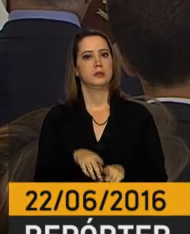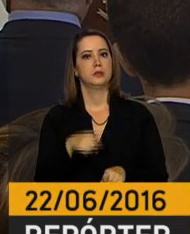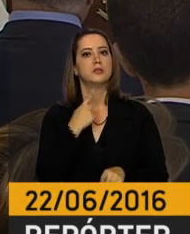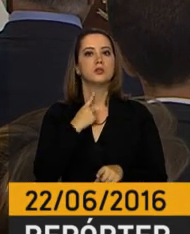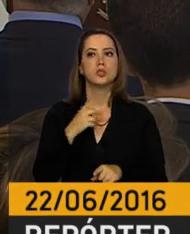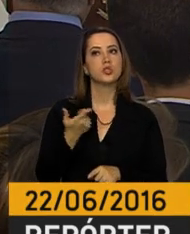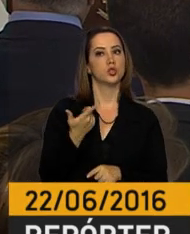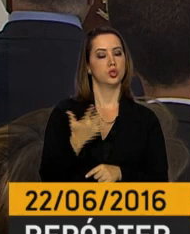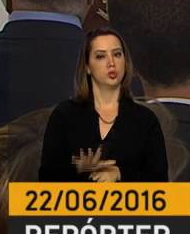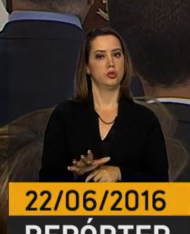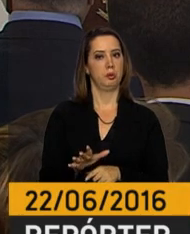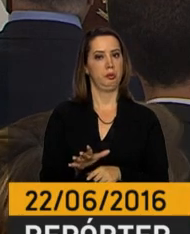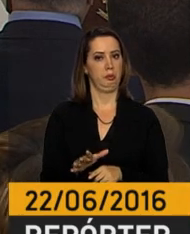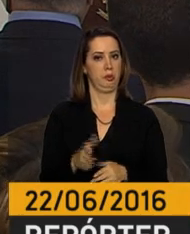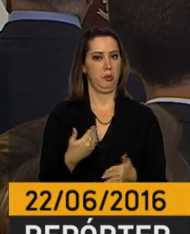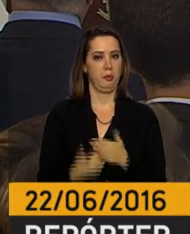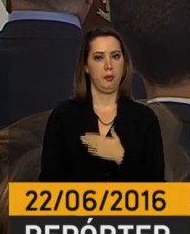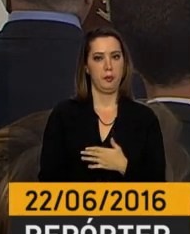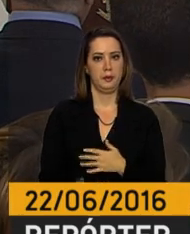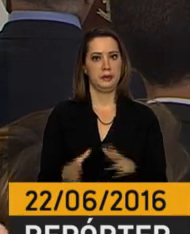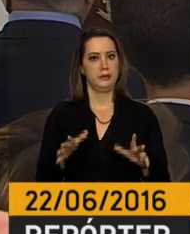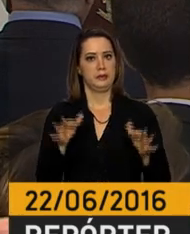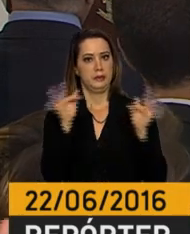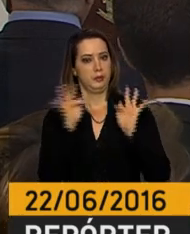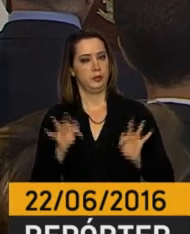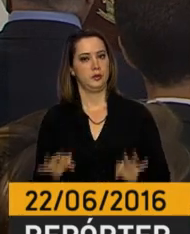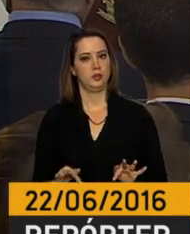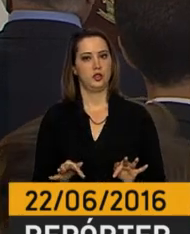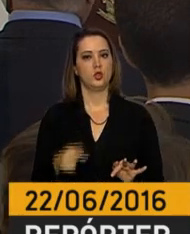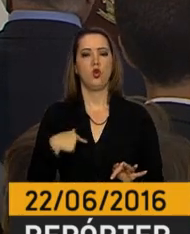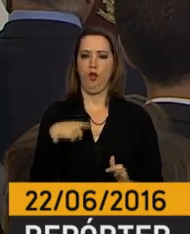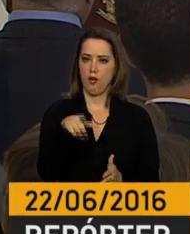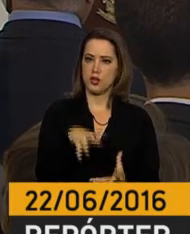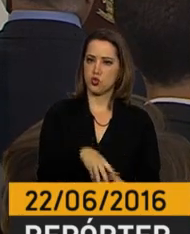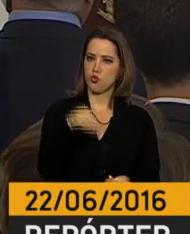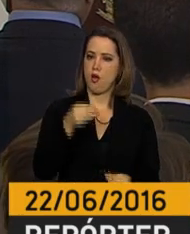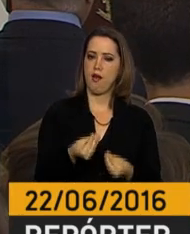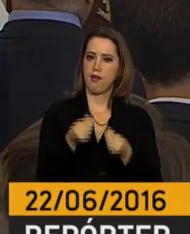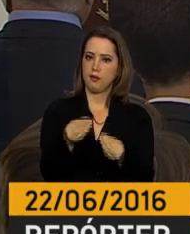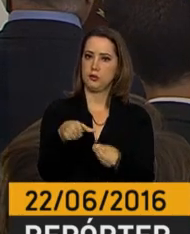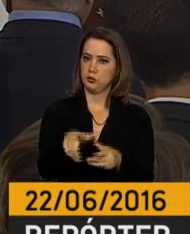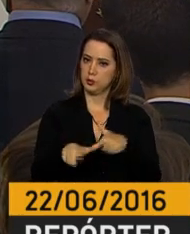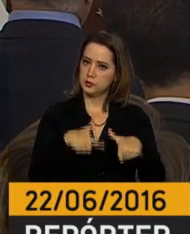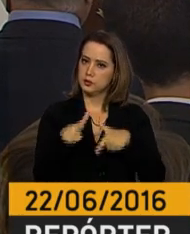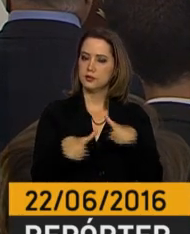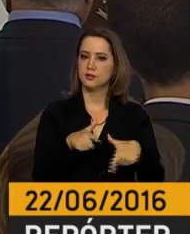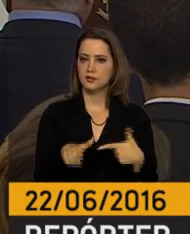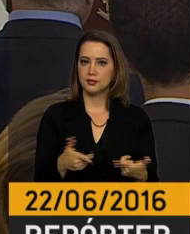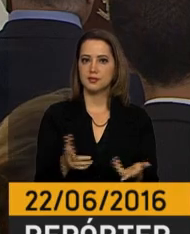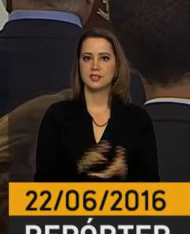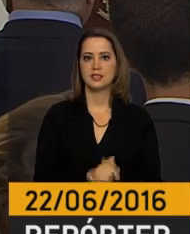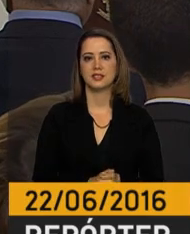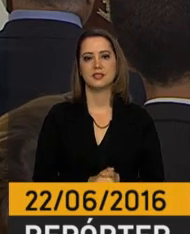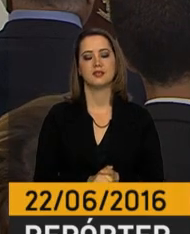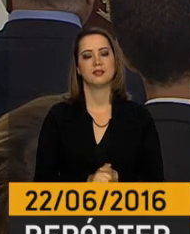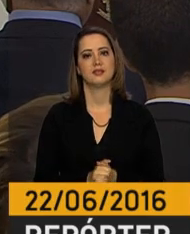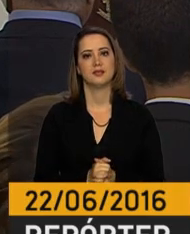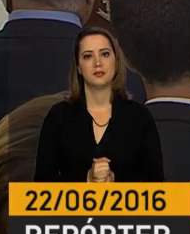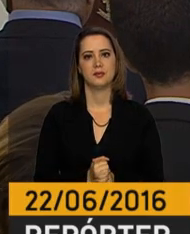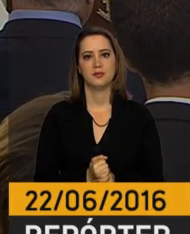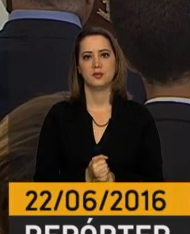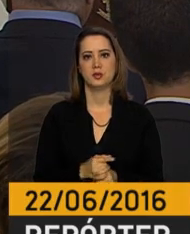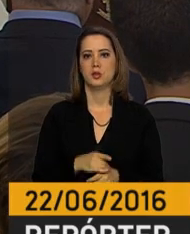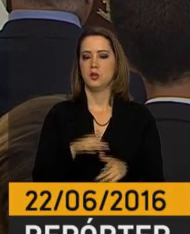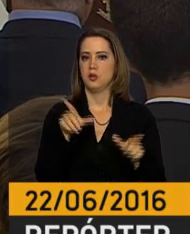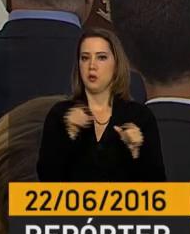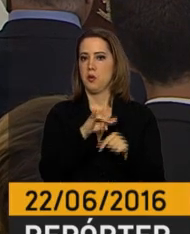entusiasmo este ânimo né coloque sua alma como você colocou aqui no seu discurso lá na sua atuação no